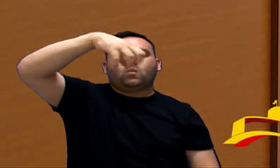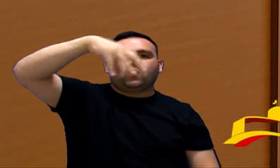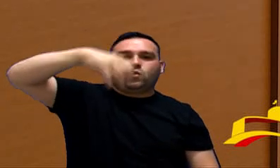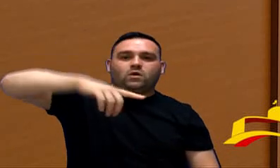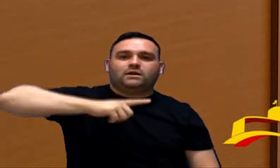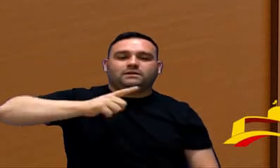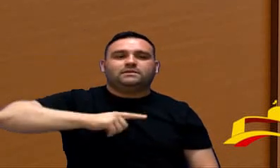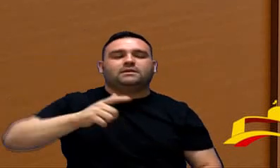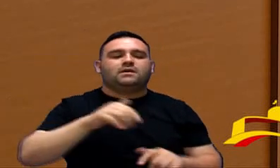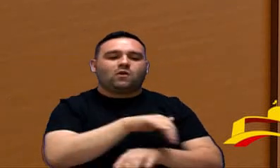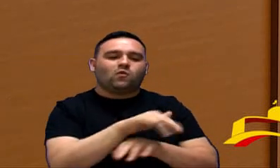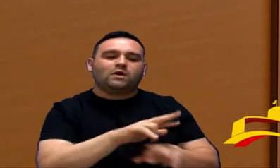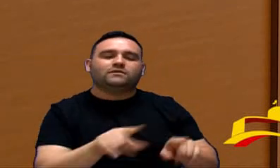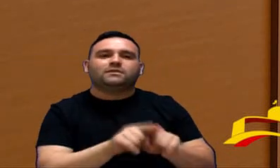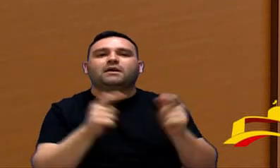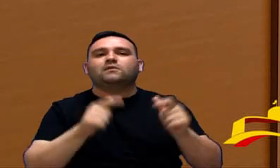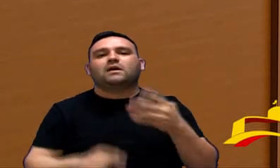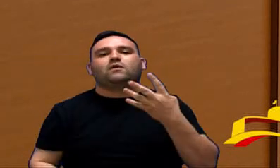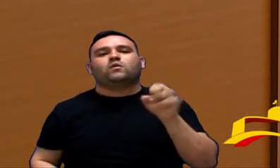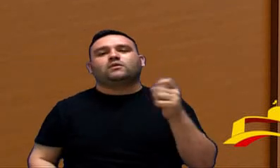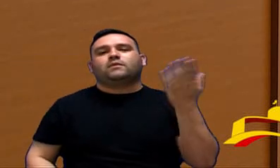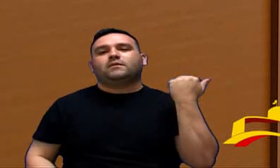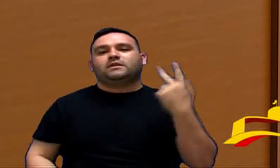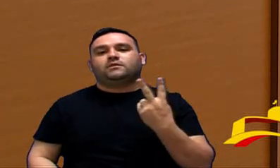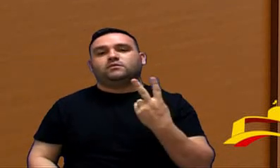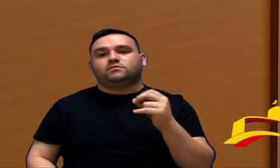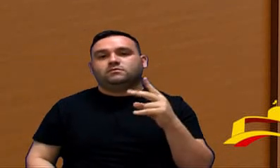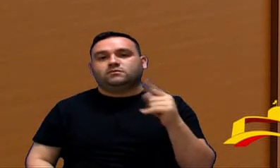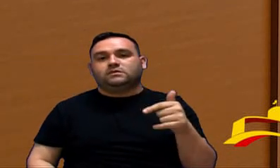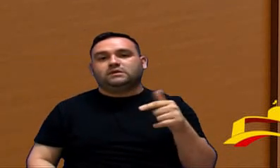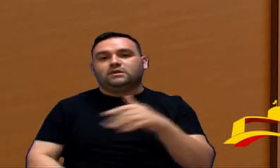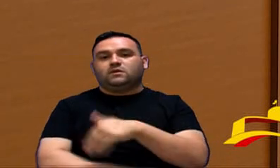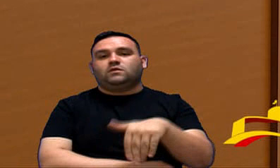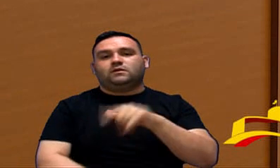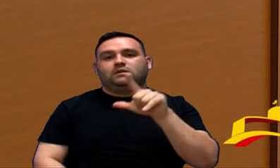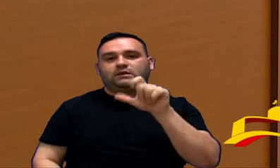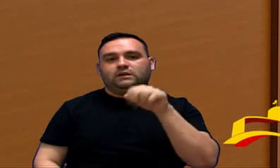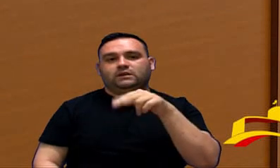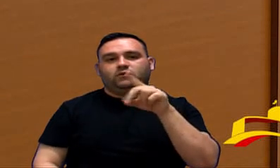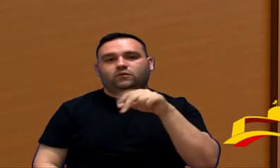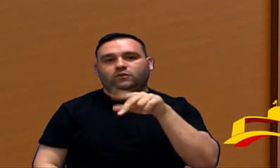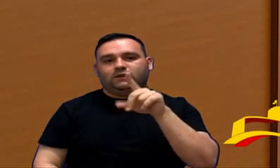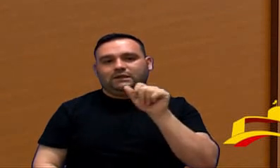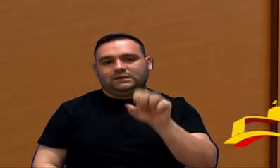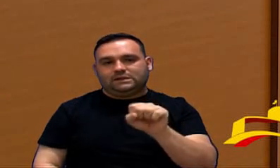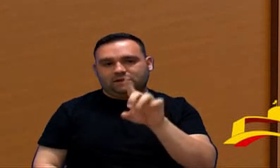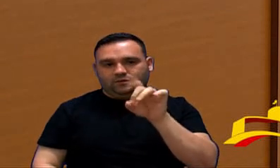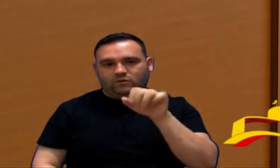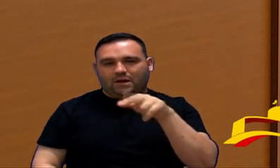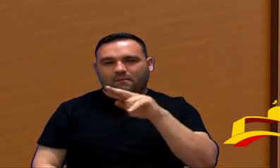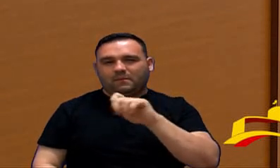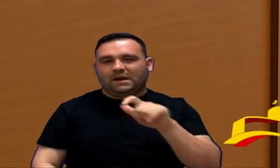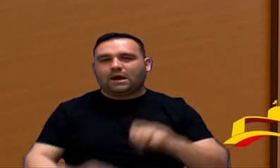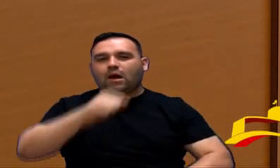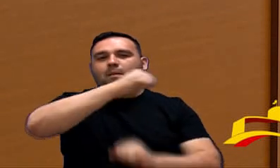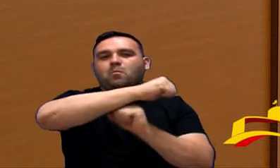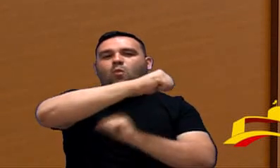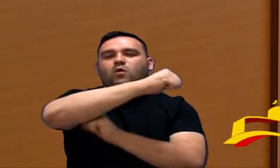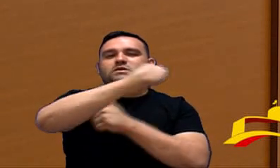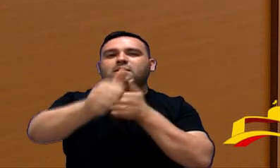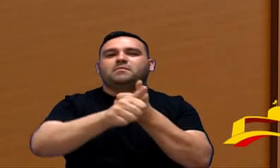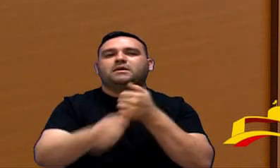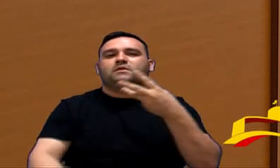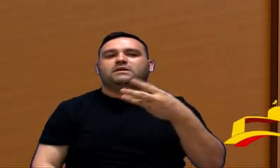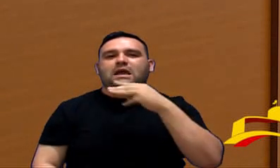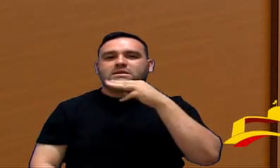luminárias em várias ruas. Olha, lá na Aparecidinha, desde 2017, tem a rua Leônidas do Amaral, que fica bem próximo da ponte que vai ligar ali com a